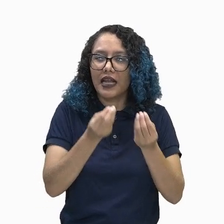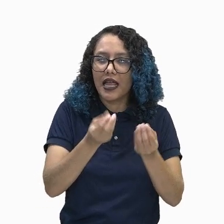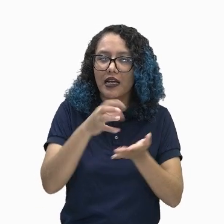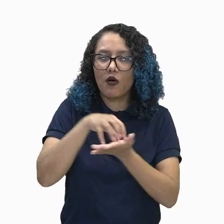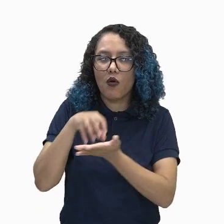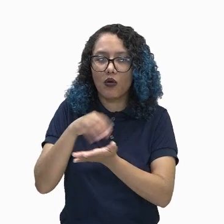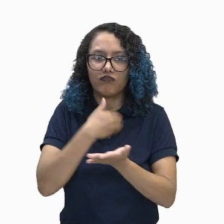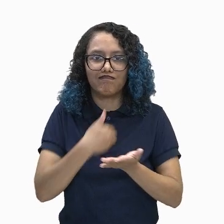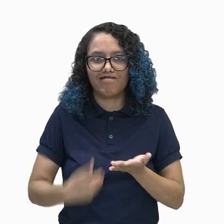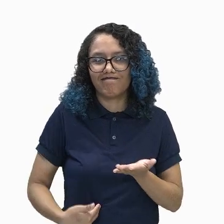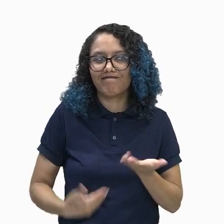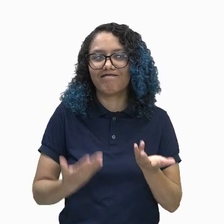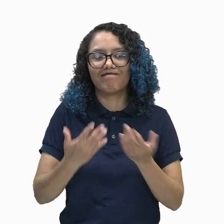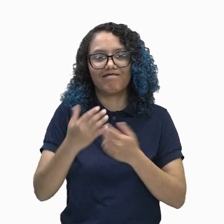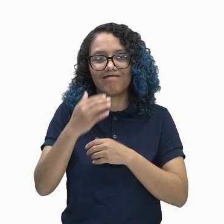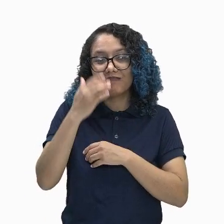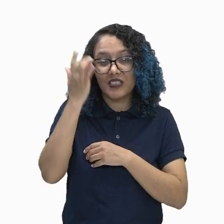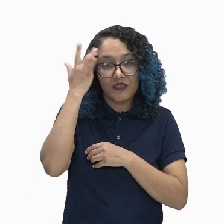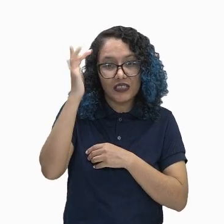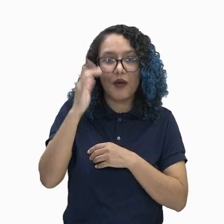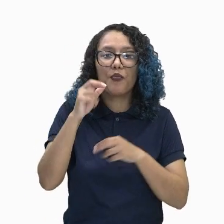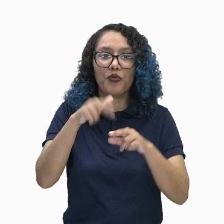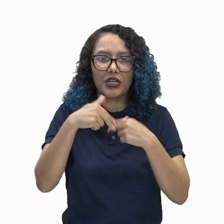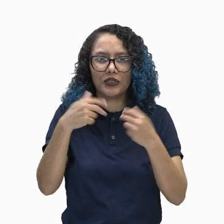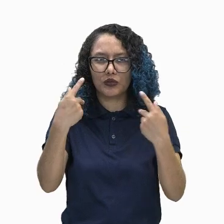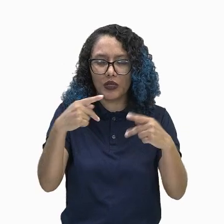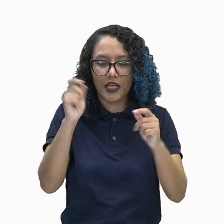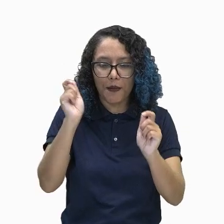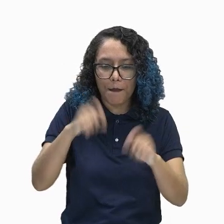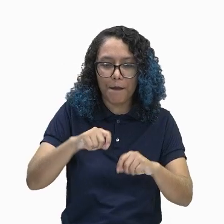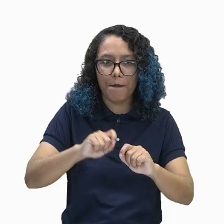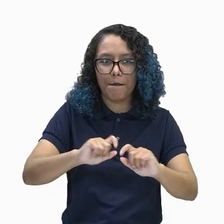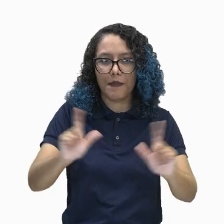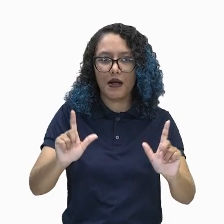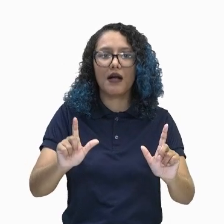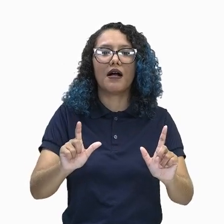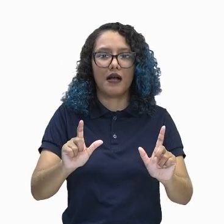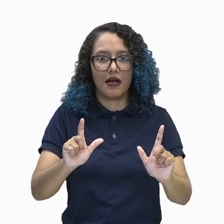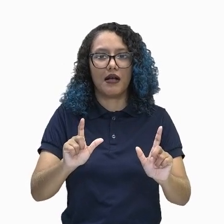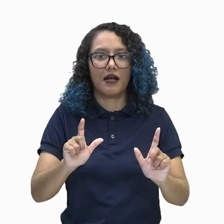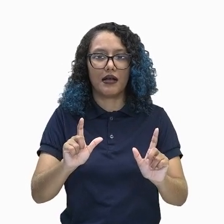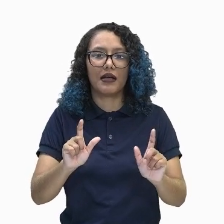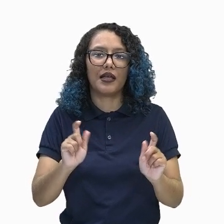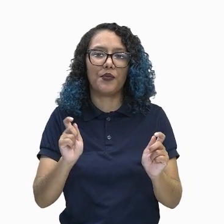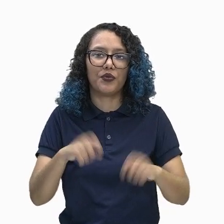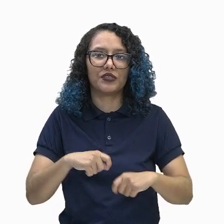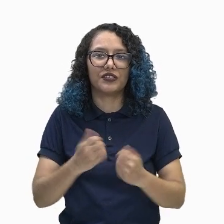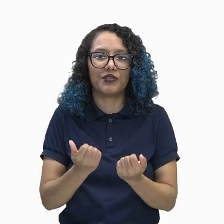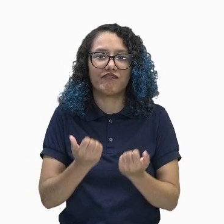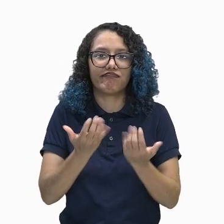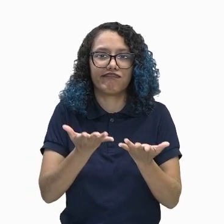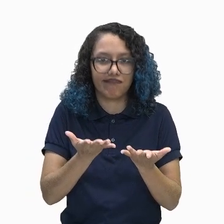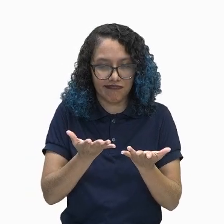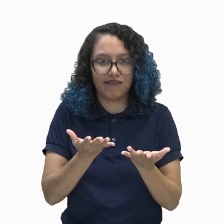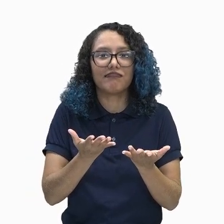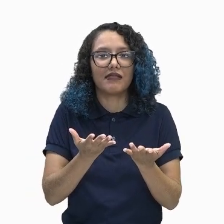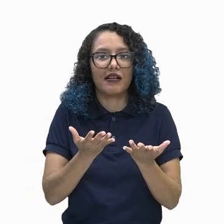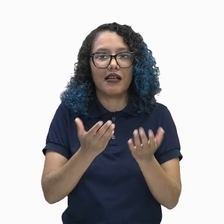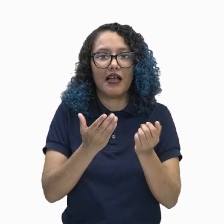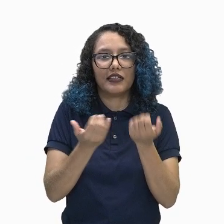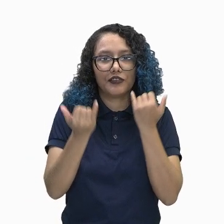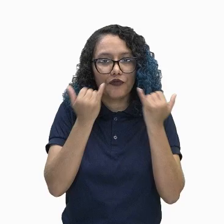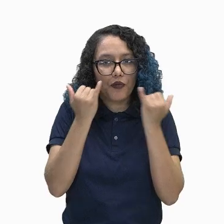Ao clicar em links maliciosos ou fornecer dados em páginas fraudulentas, elas entregam suas informações de bandeja para